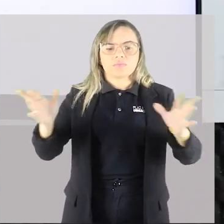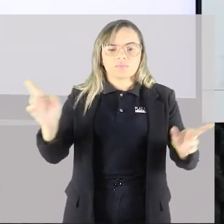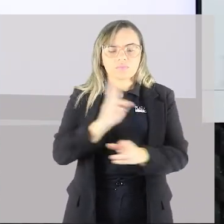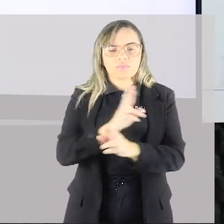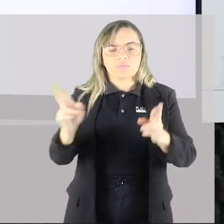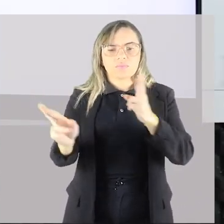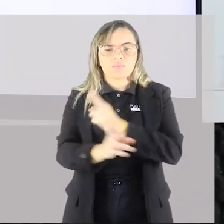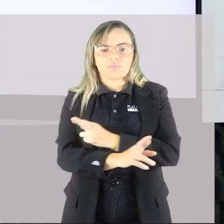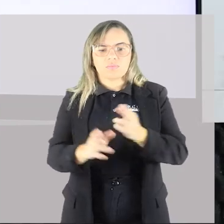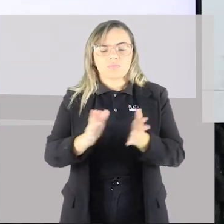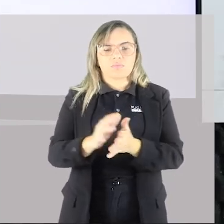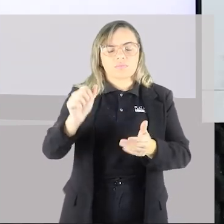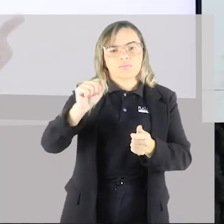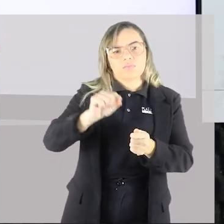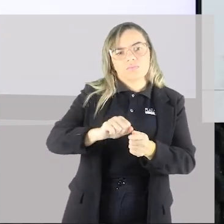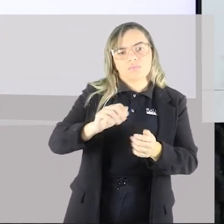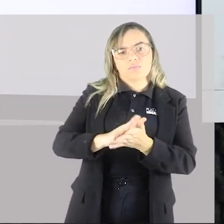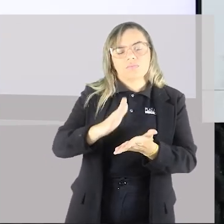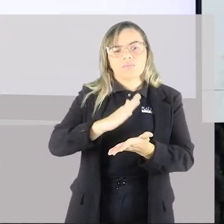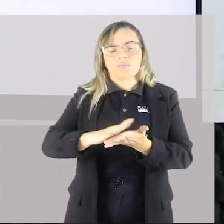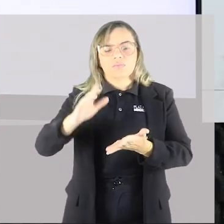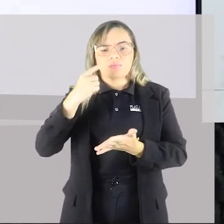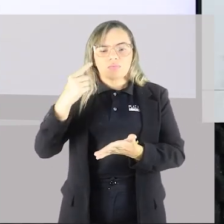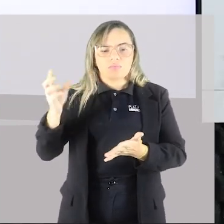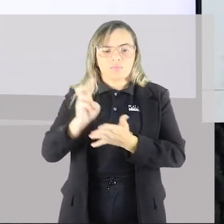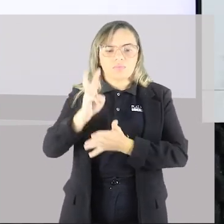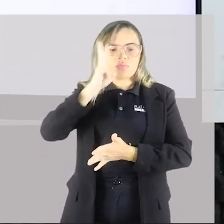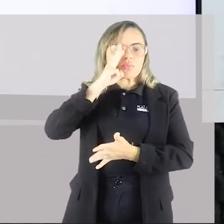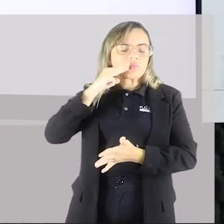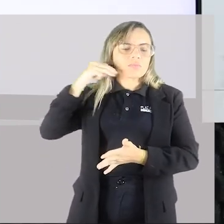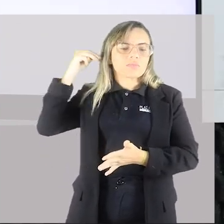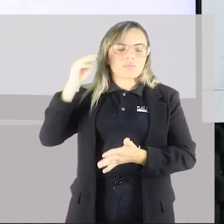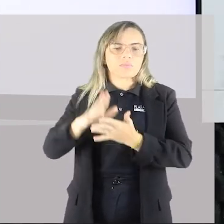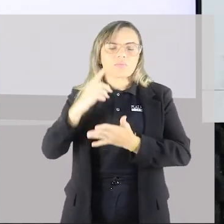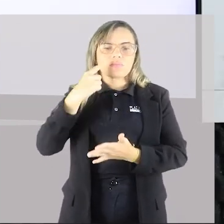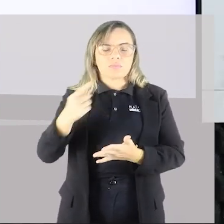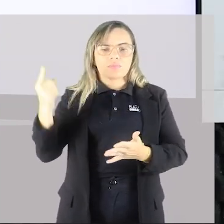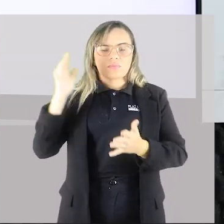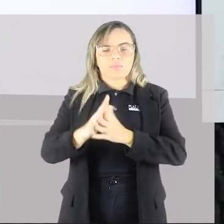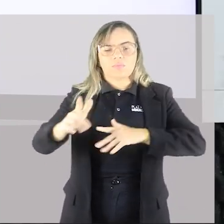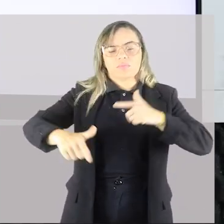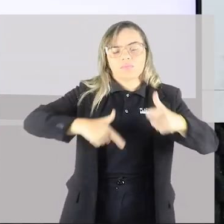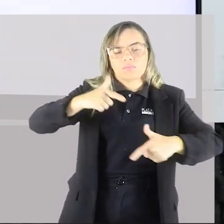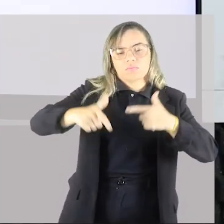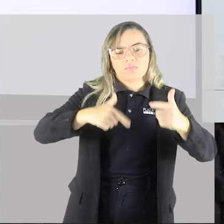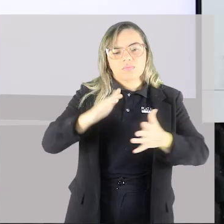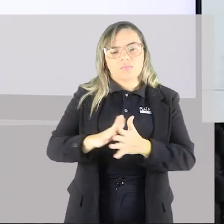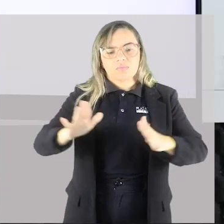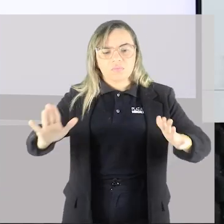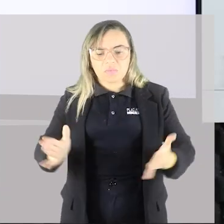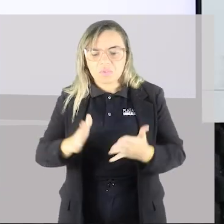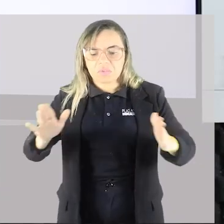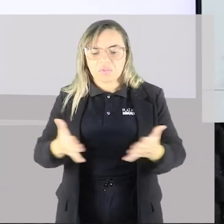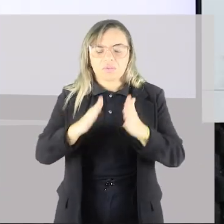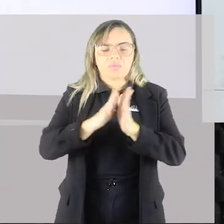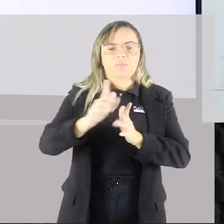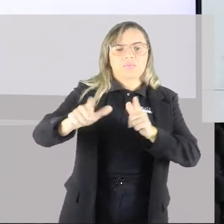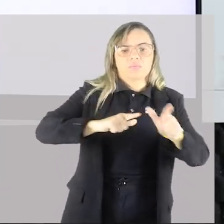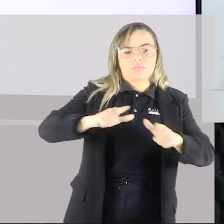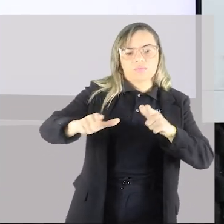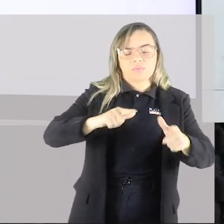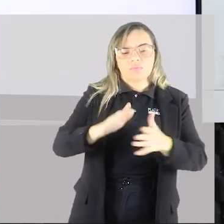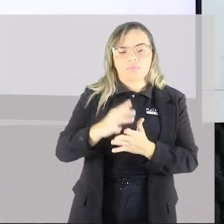associado à produção material da existência, Marx. O trabalho associado ao impulsionamento material, o